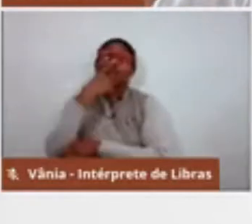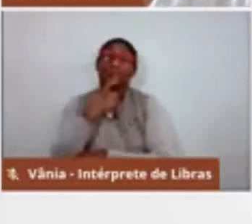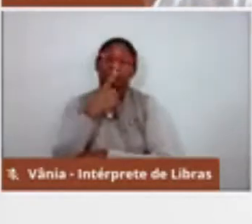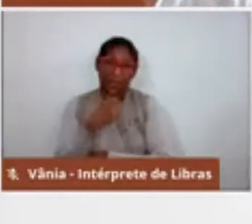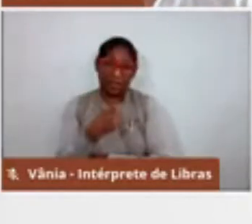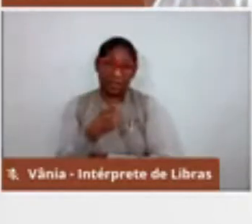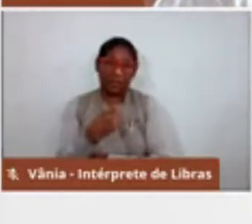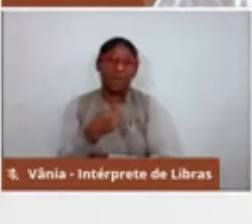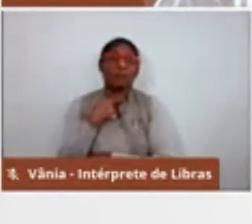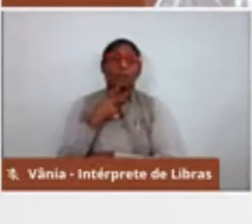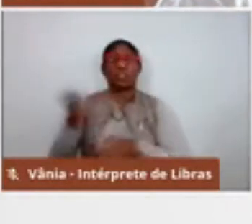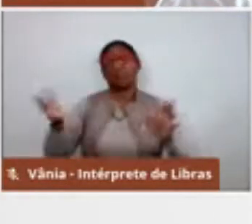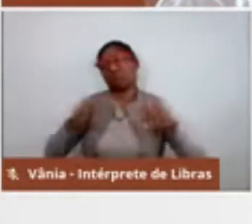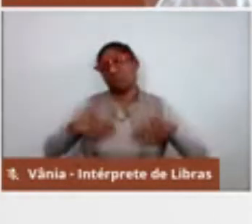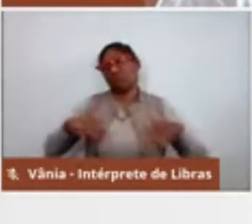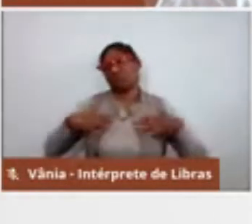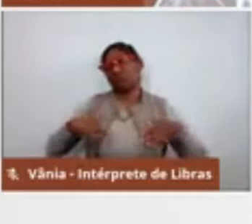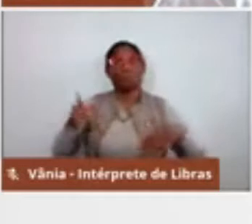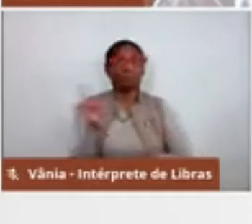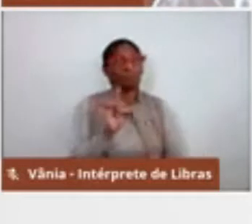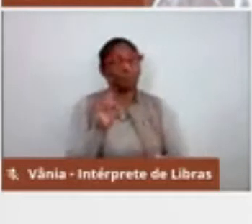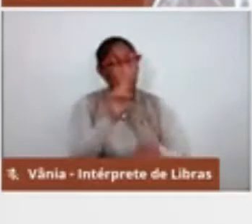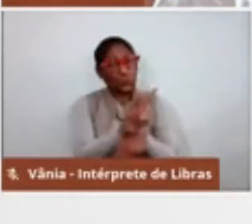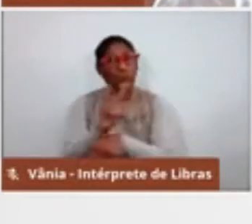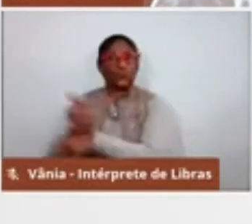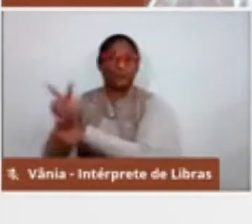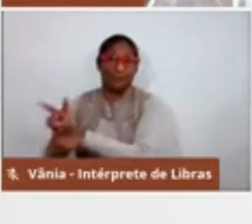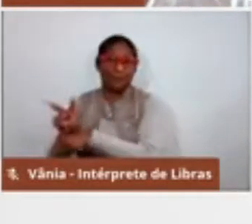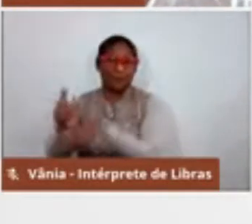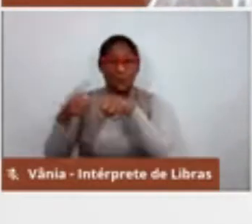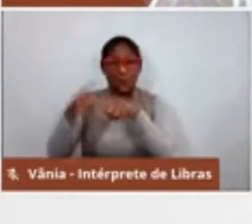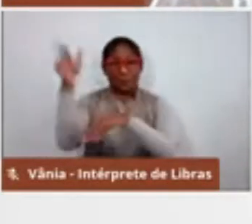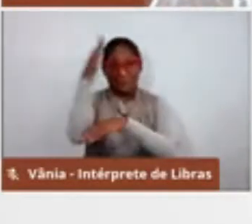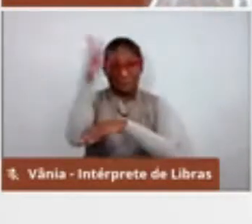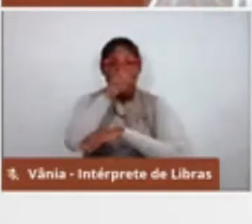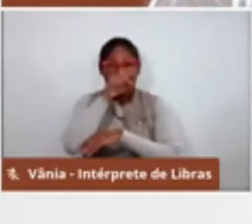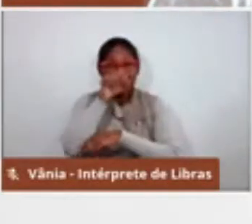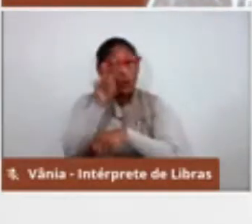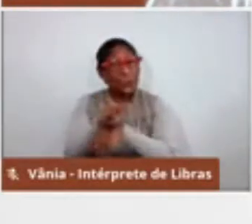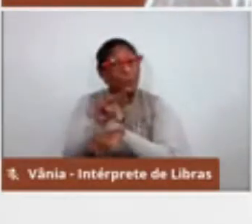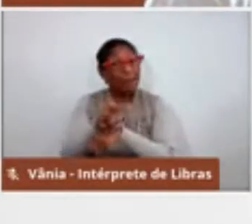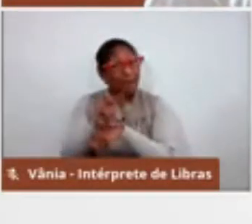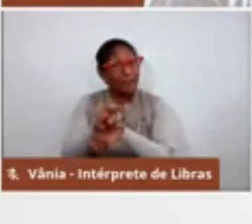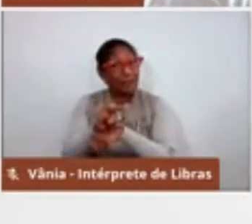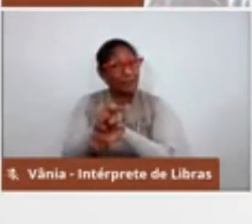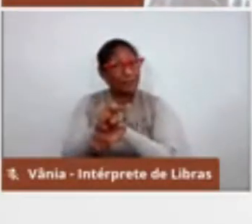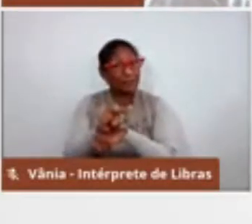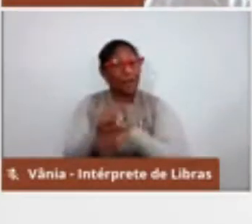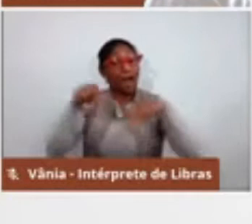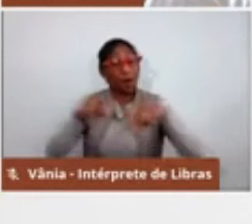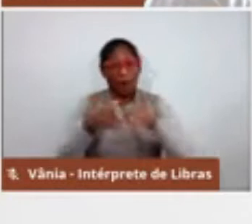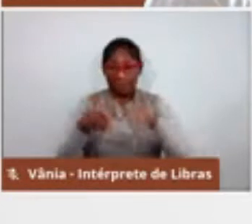podemos relaxar no cuidado em nenhuma das regiões que estão em bandeira laranja, mas elas têm uma situação de